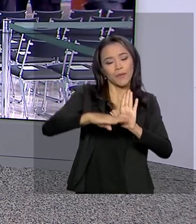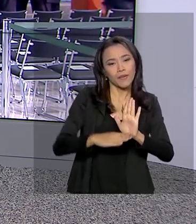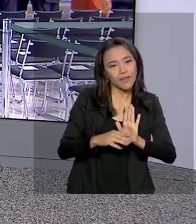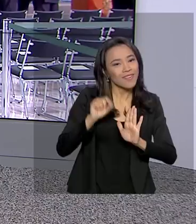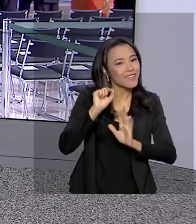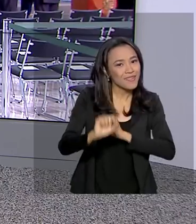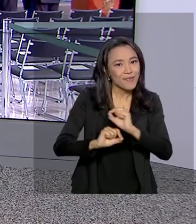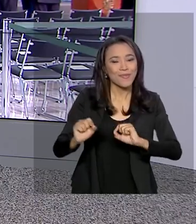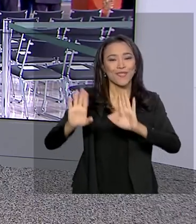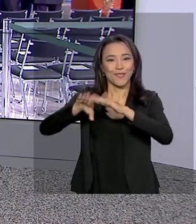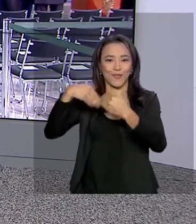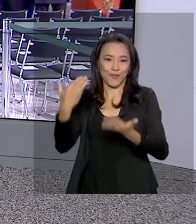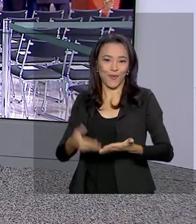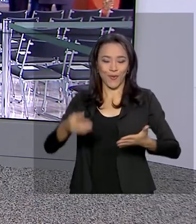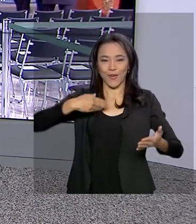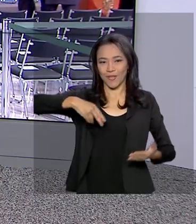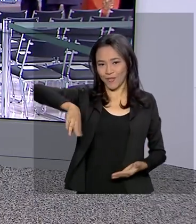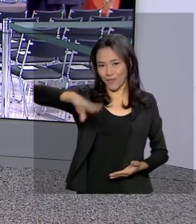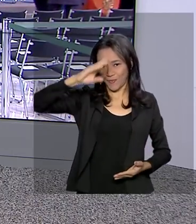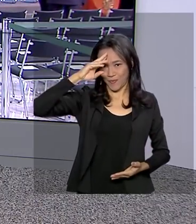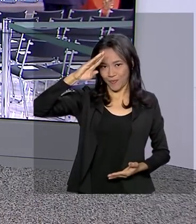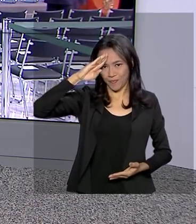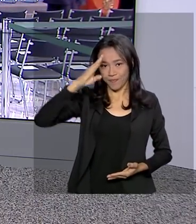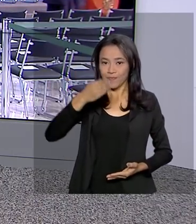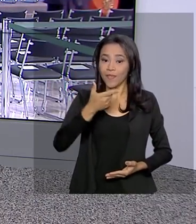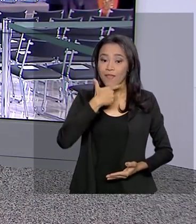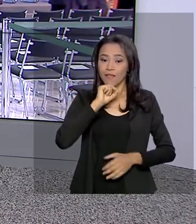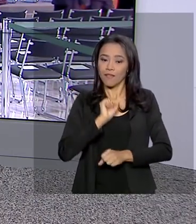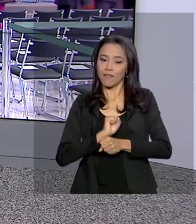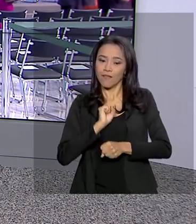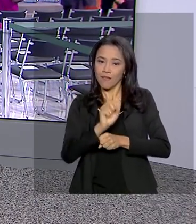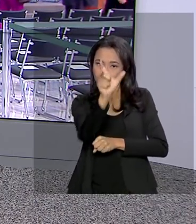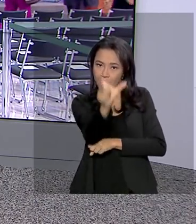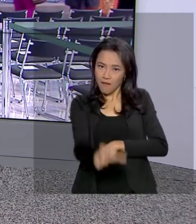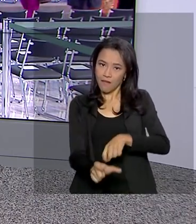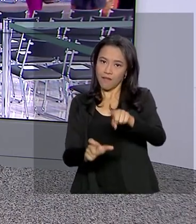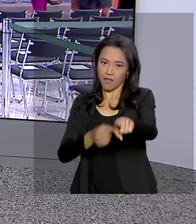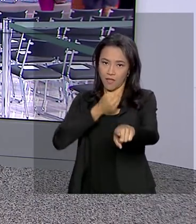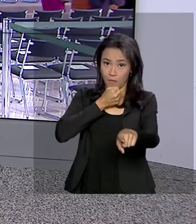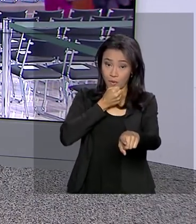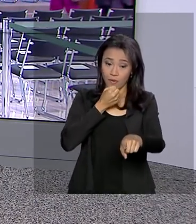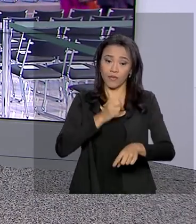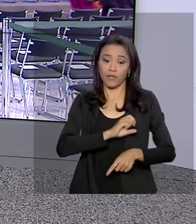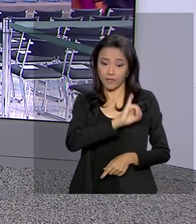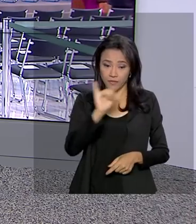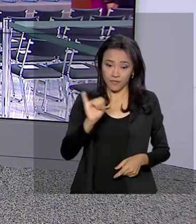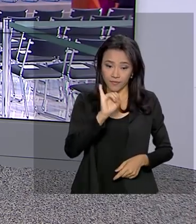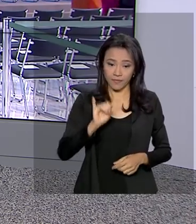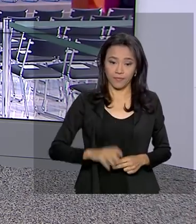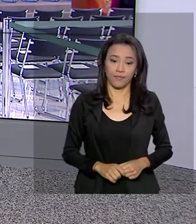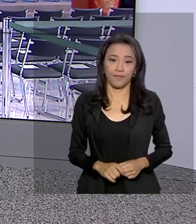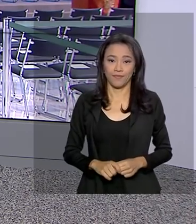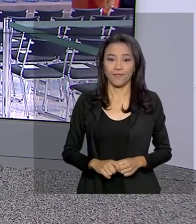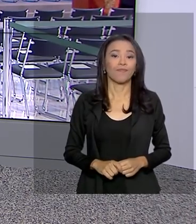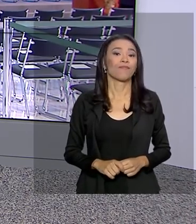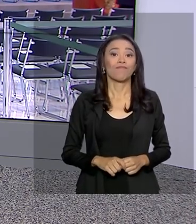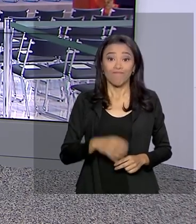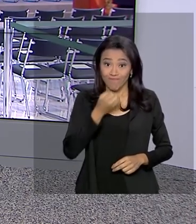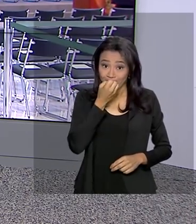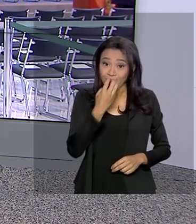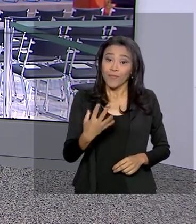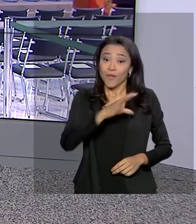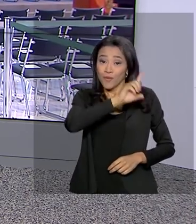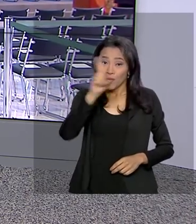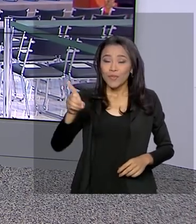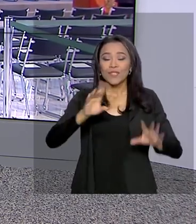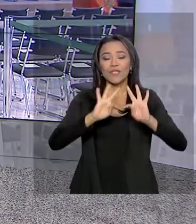Escolas Cívico-Militares. Quem está lá aguardando essa cerimônia é a repórter Gabriela Noronha. Gabriela. Olá, Renata. Bom dia.